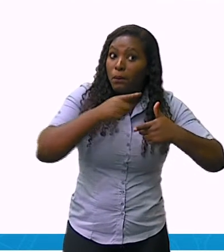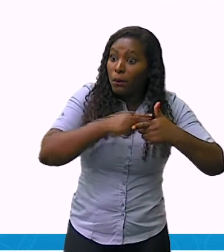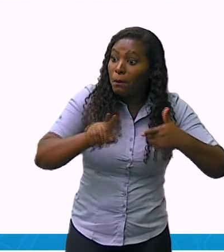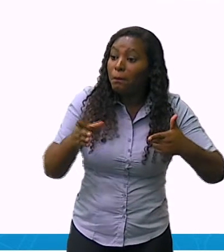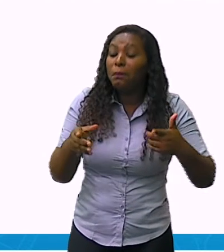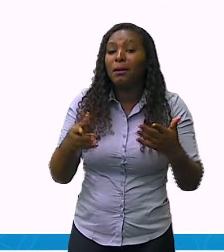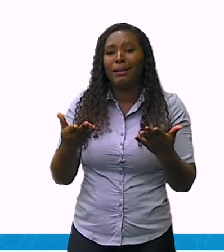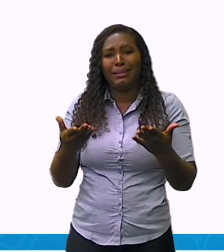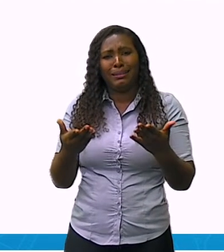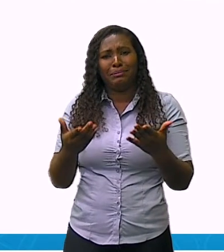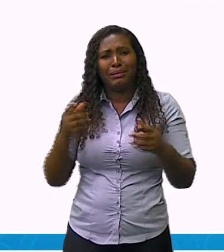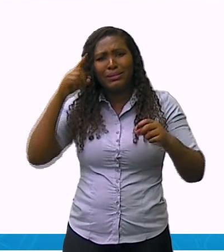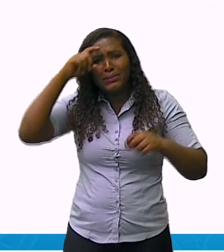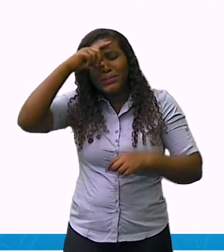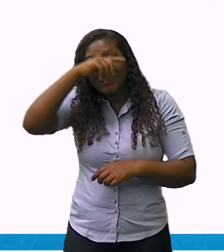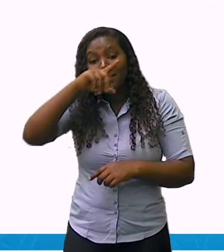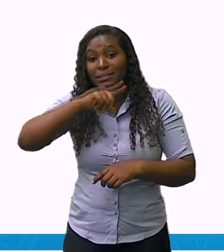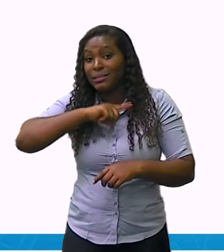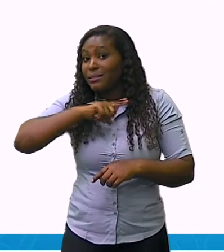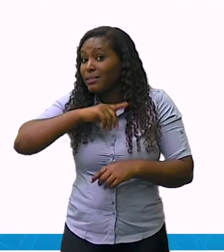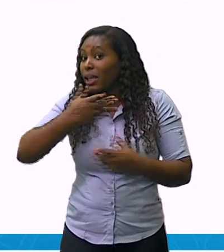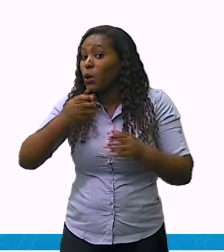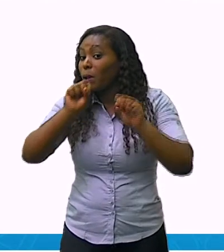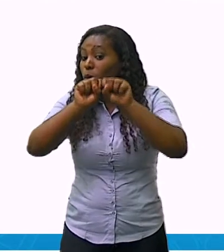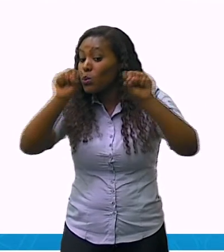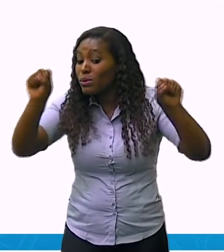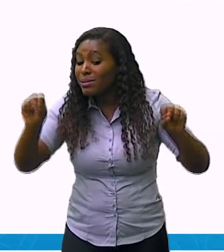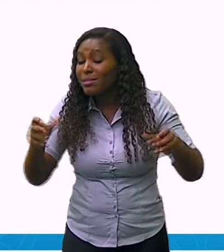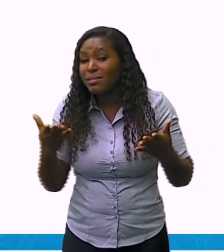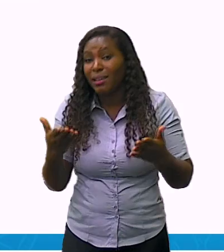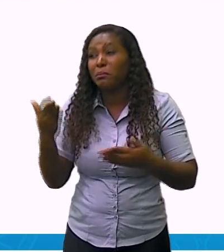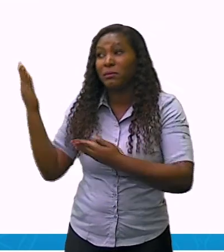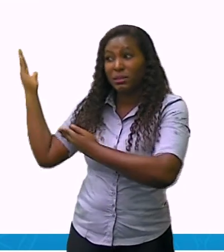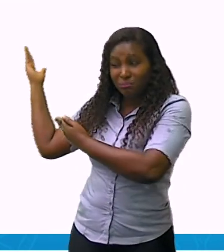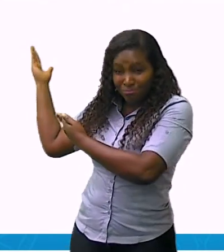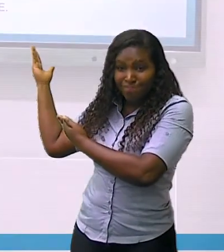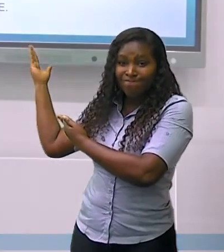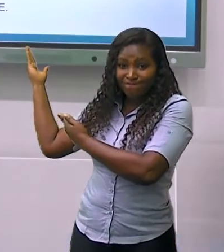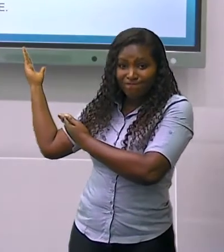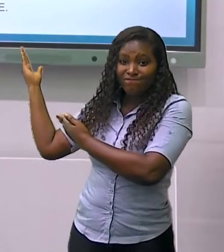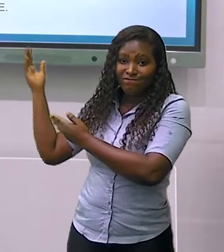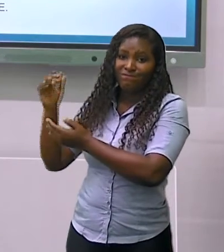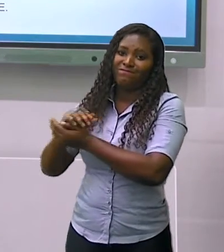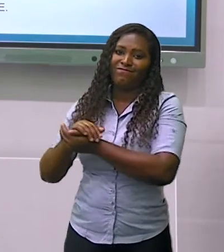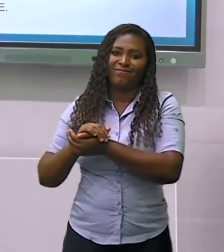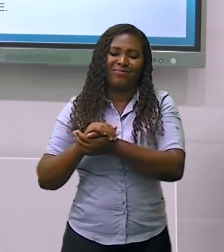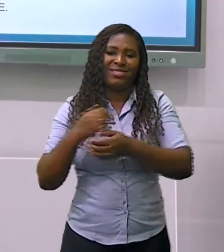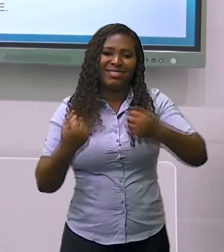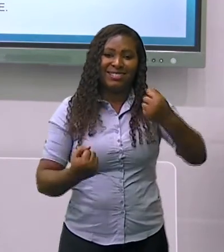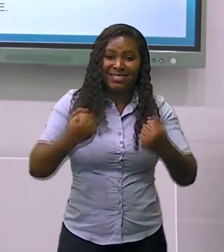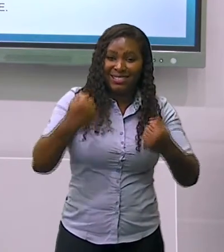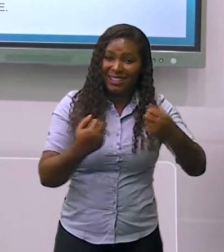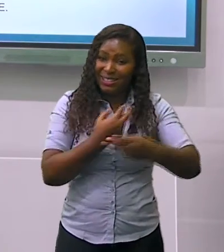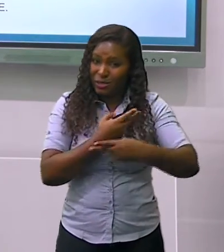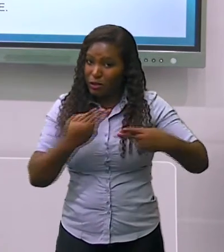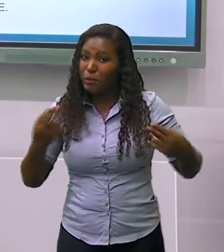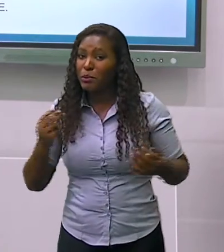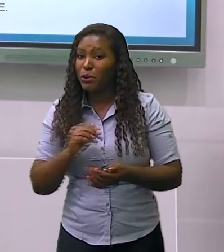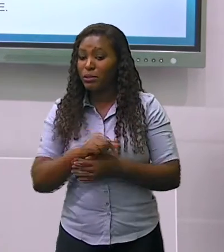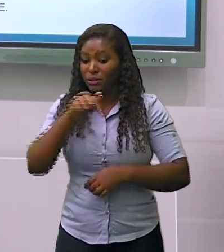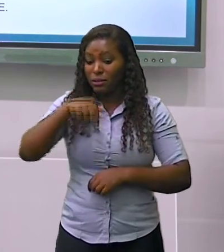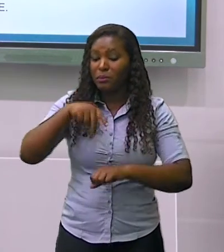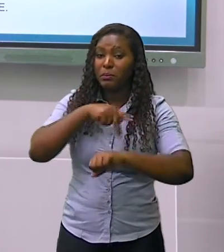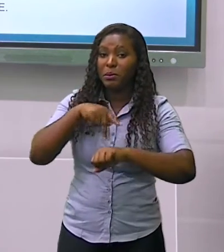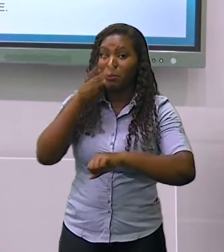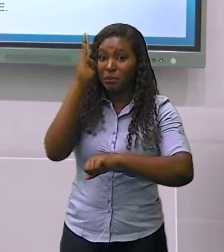que envolvem este grandioso sistema de transporte brasileiro, certo?